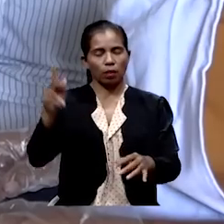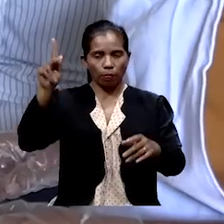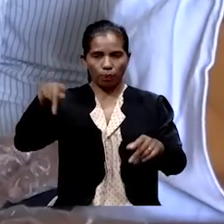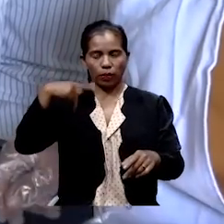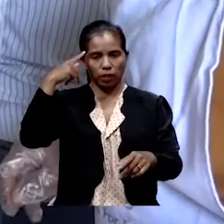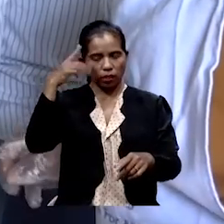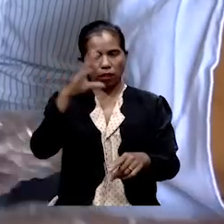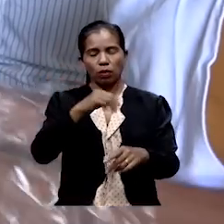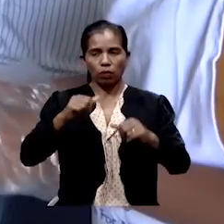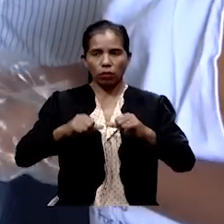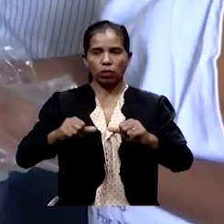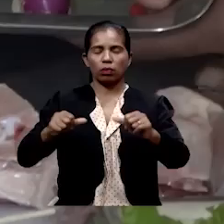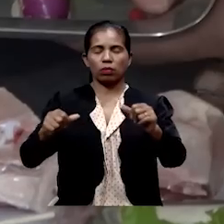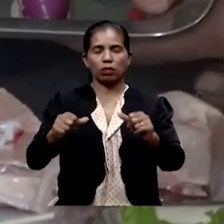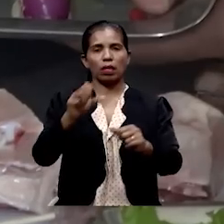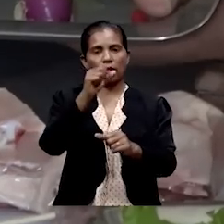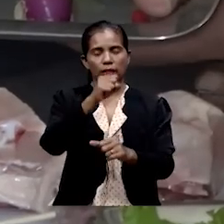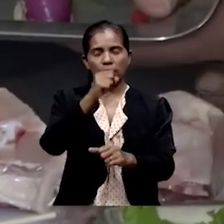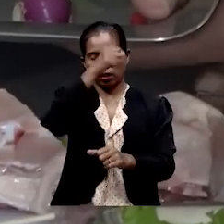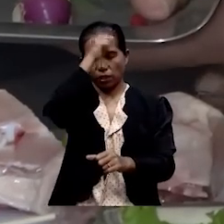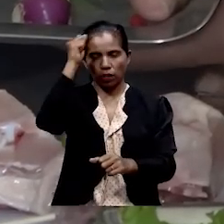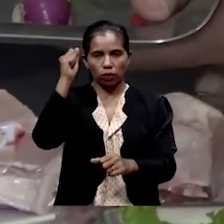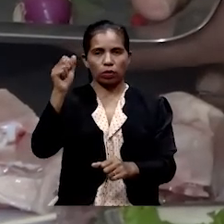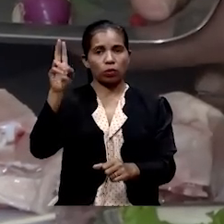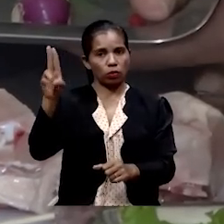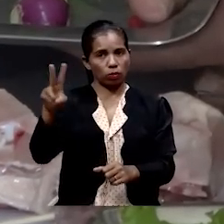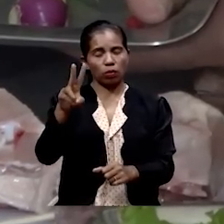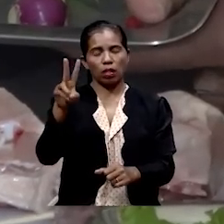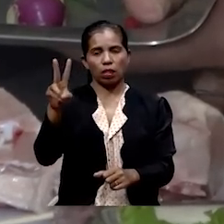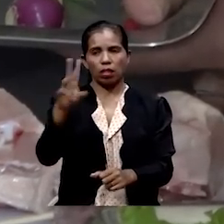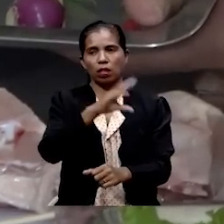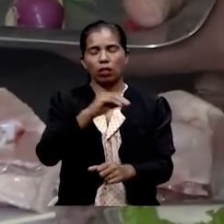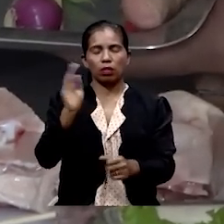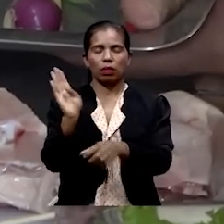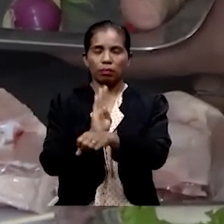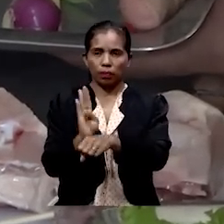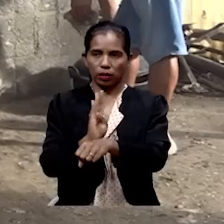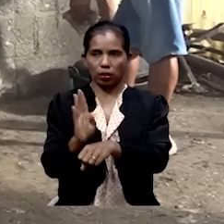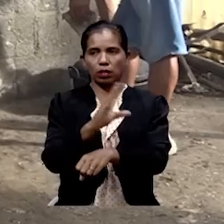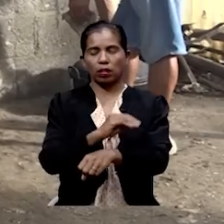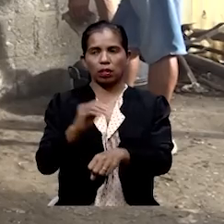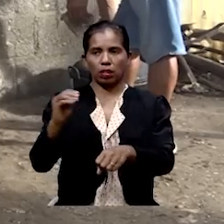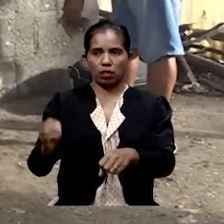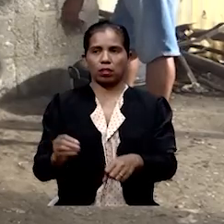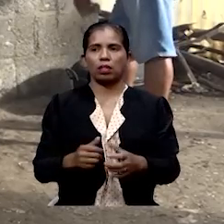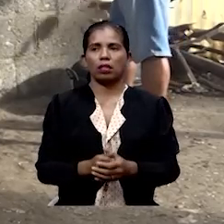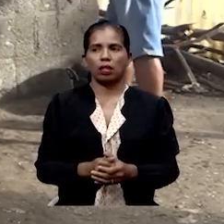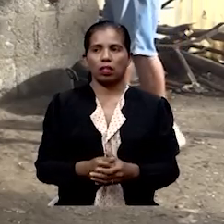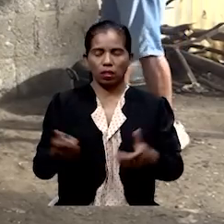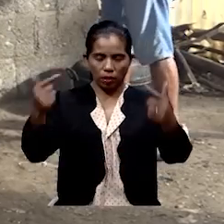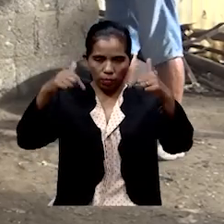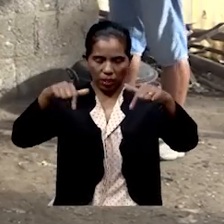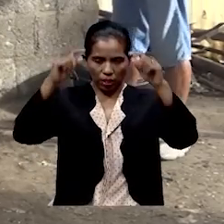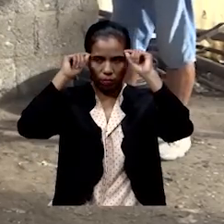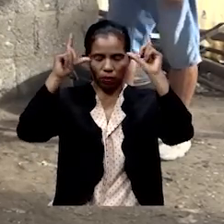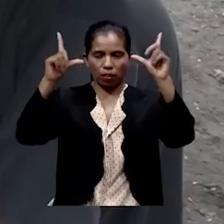no continua hasainya mastradu ia Nova Zelândia konamba business development hafoi ne nia fila mai